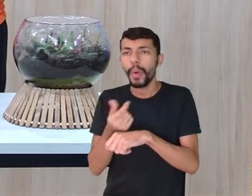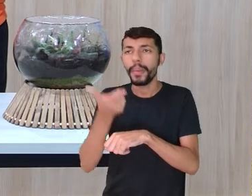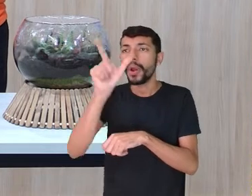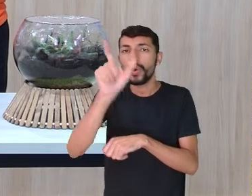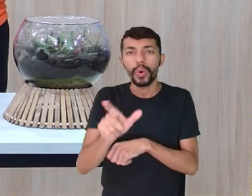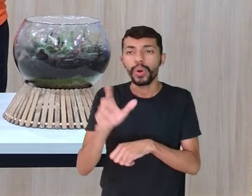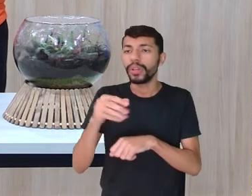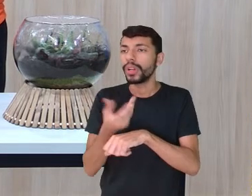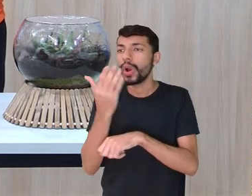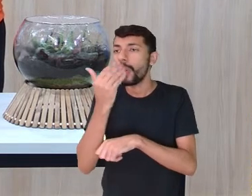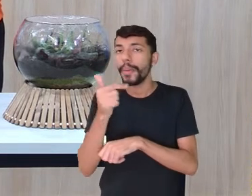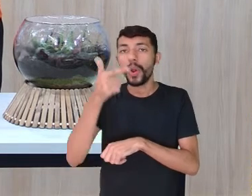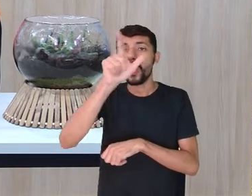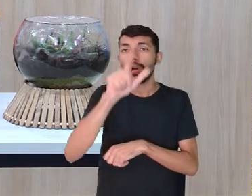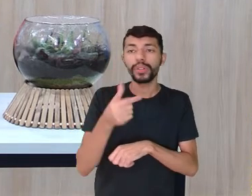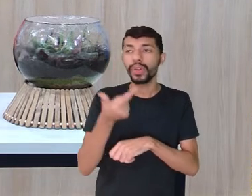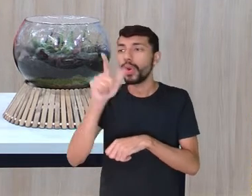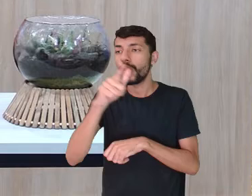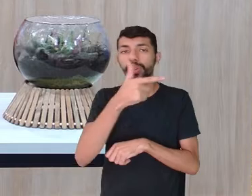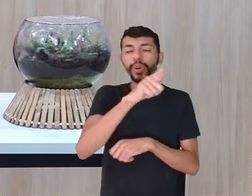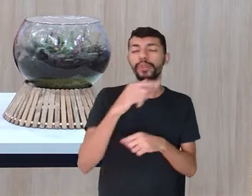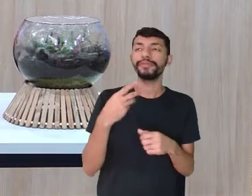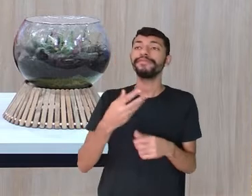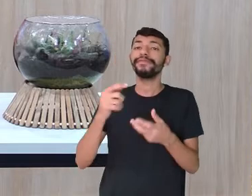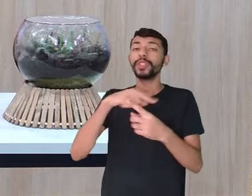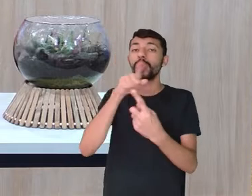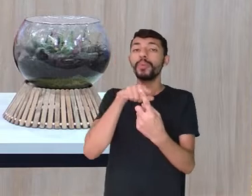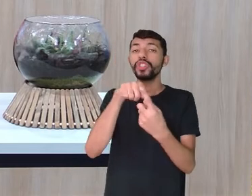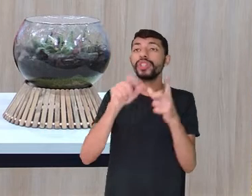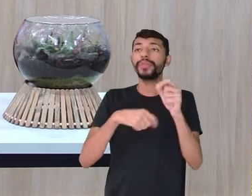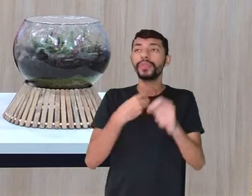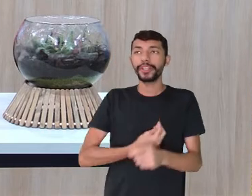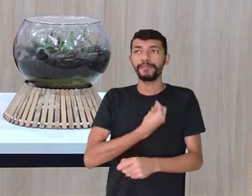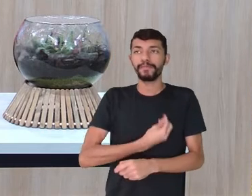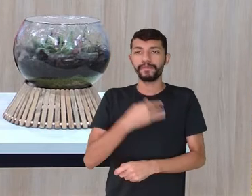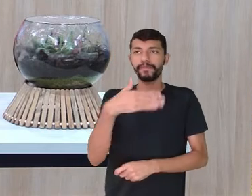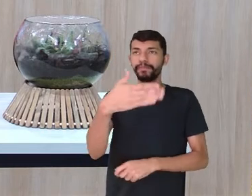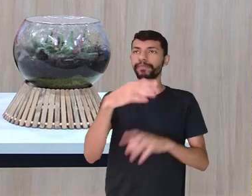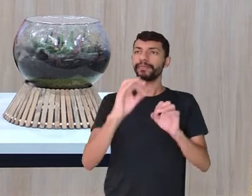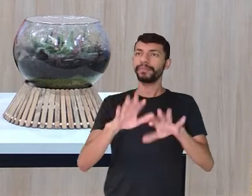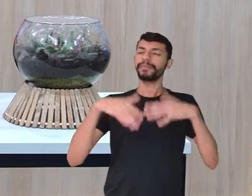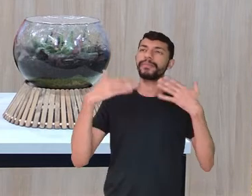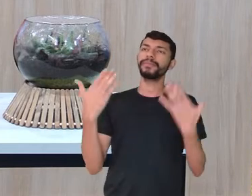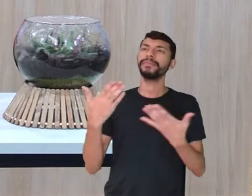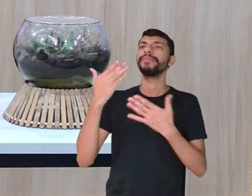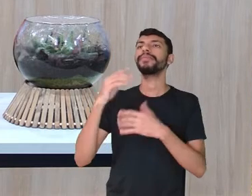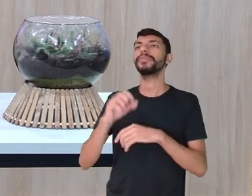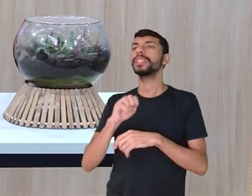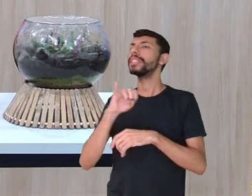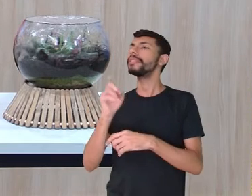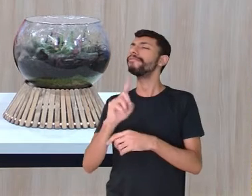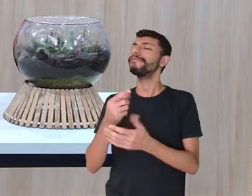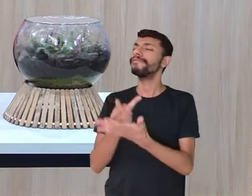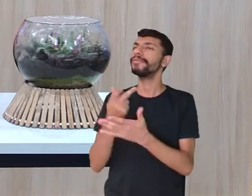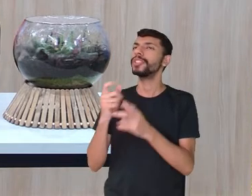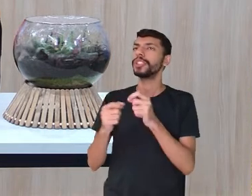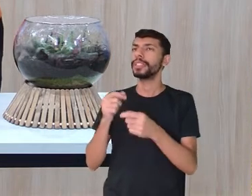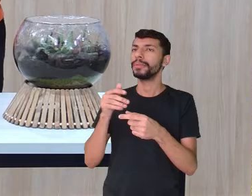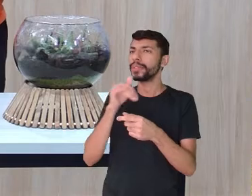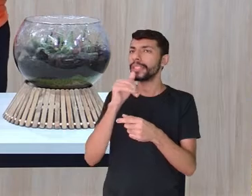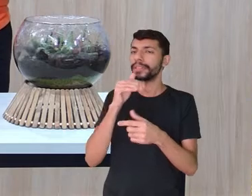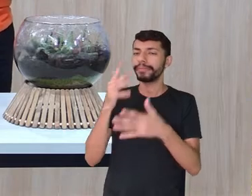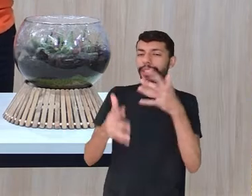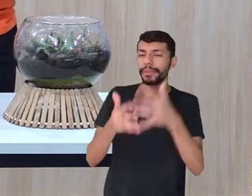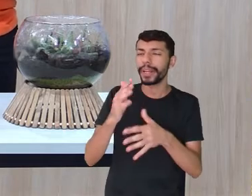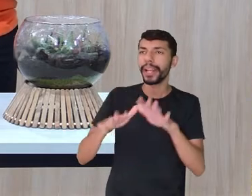de sobrevivência. E aí, a cadeia alimentar vai, se ela não ocorrer tanta interferência,